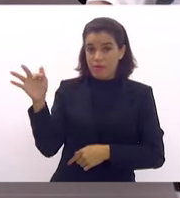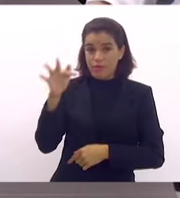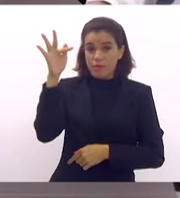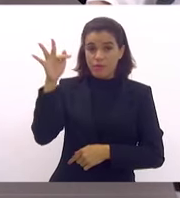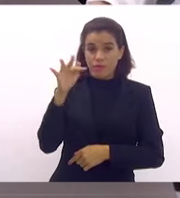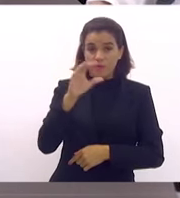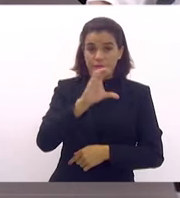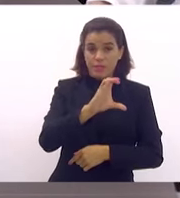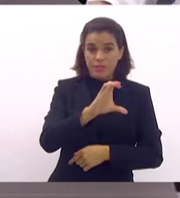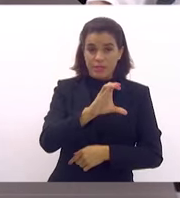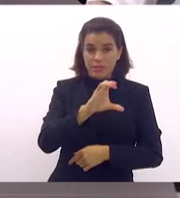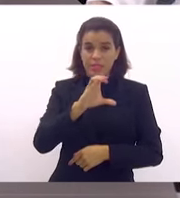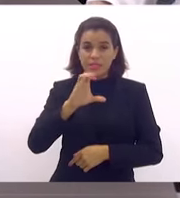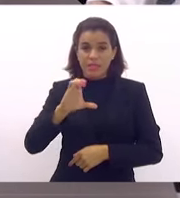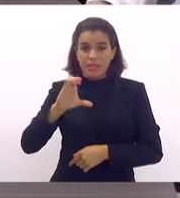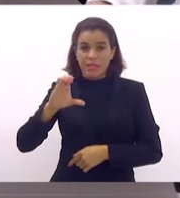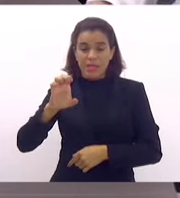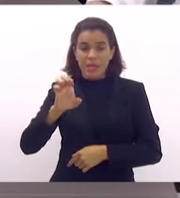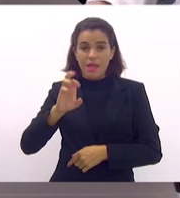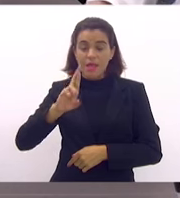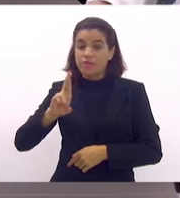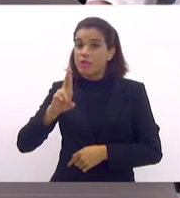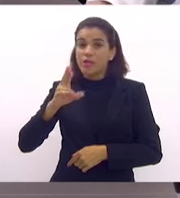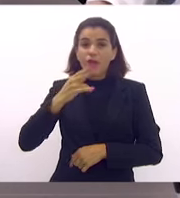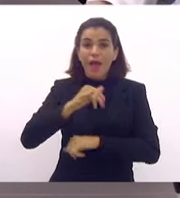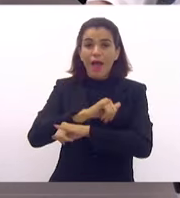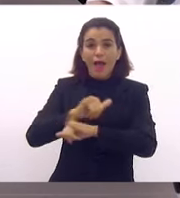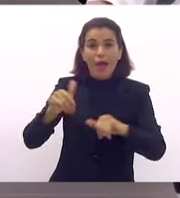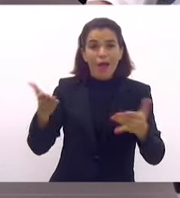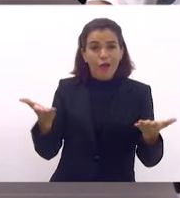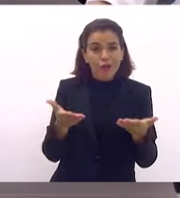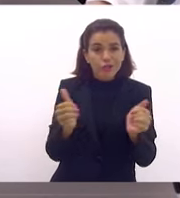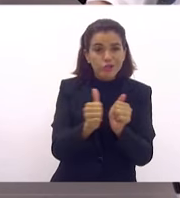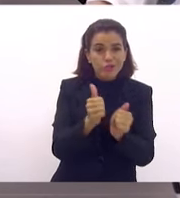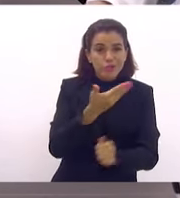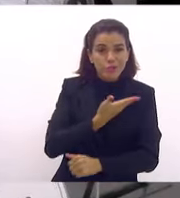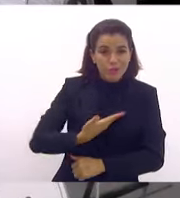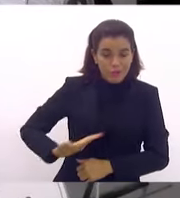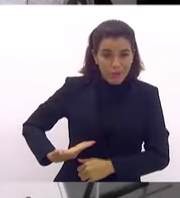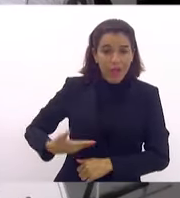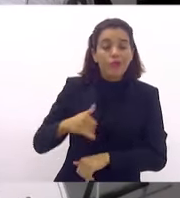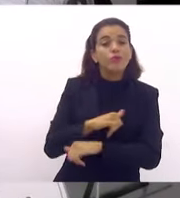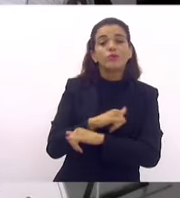Ele acabou de anunciar o aumento, juntamente com o governador, das bolsas